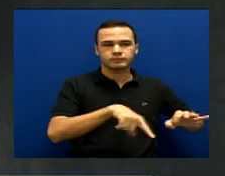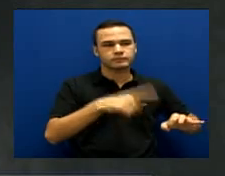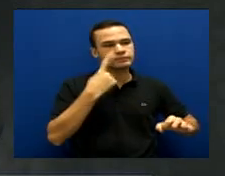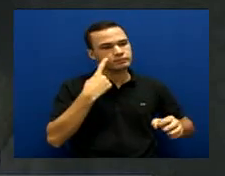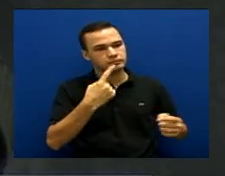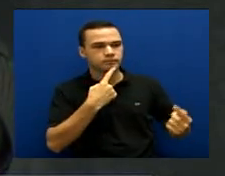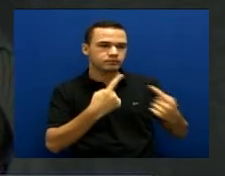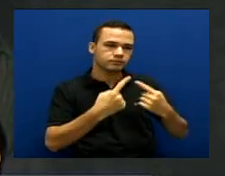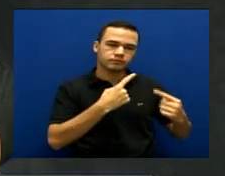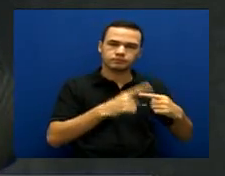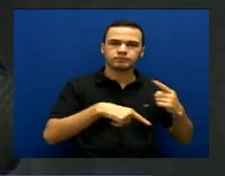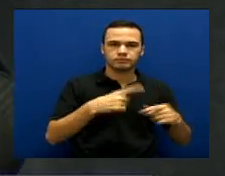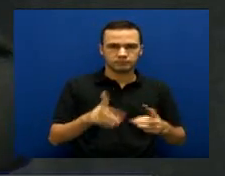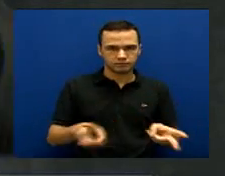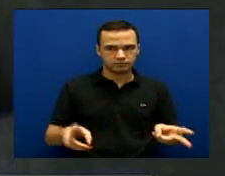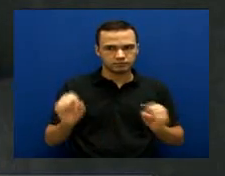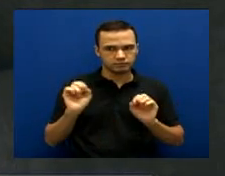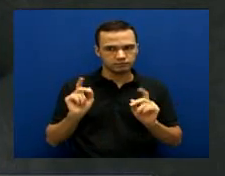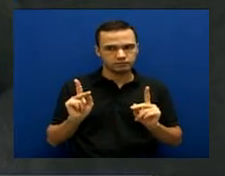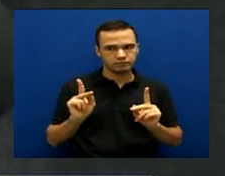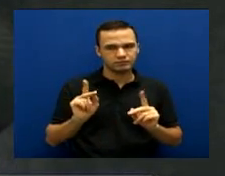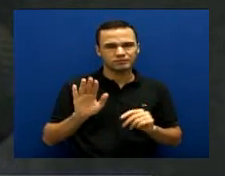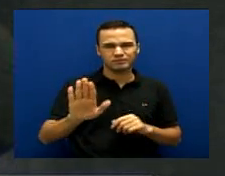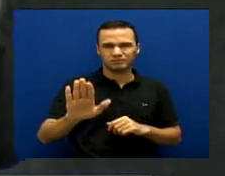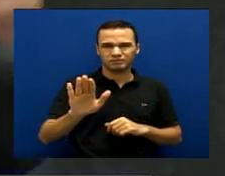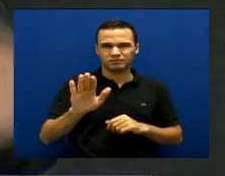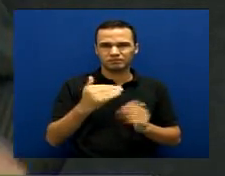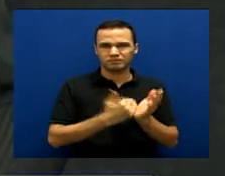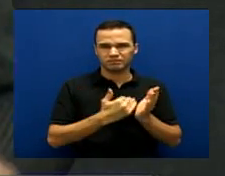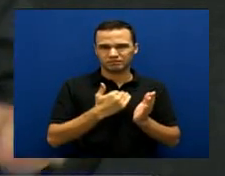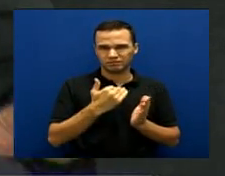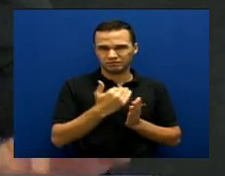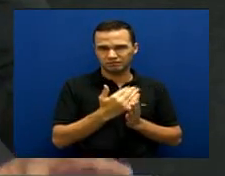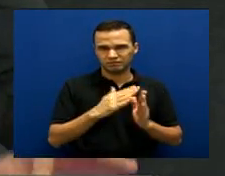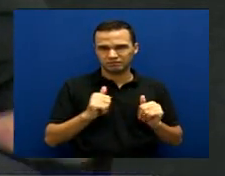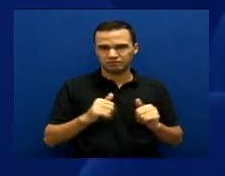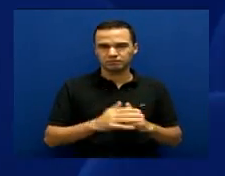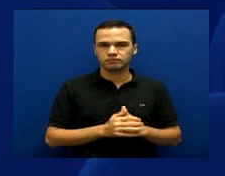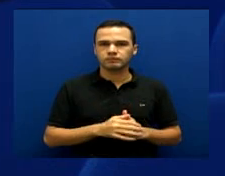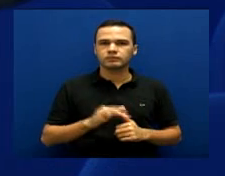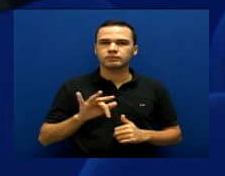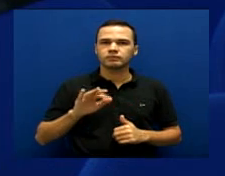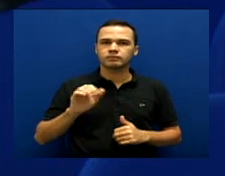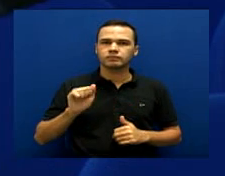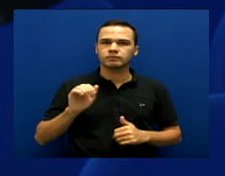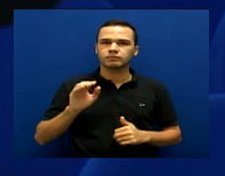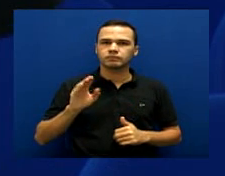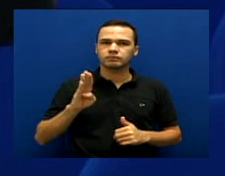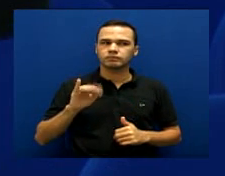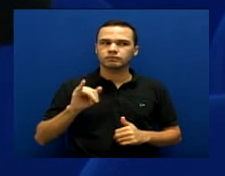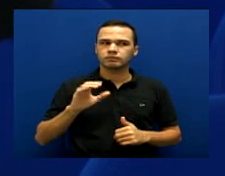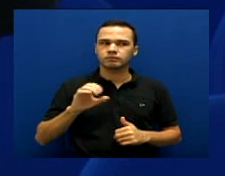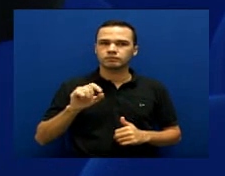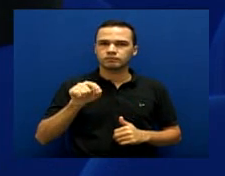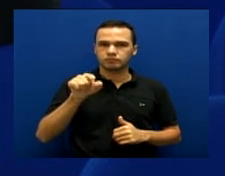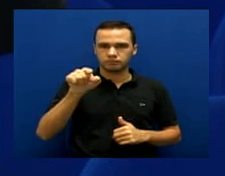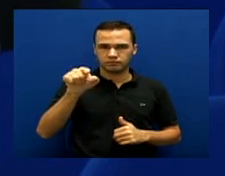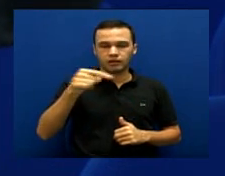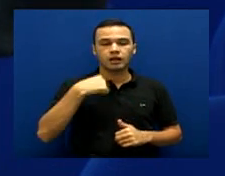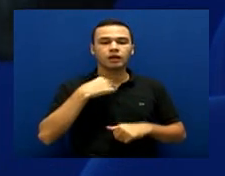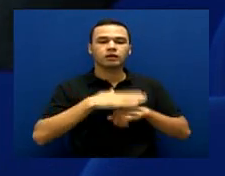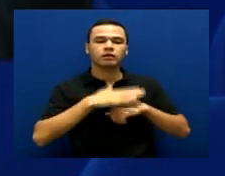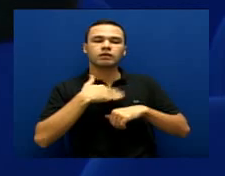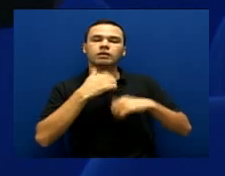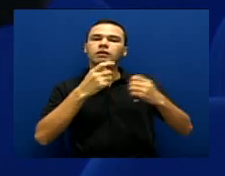analisar e tocar para frente isso aí deixo só fazer uma um pedido fábio a as colocações que eu